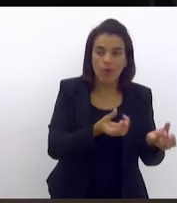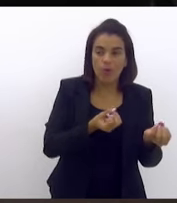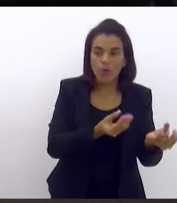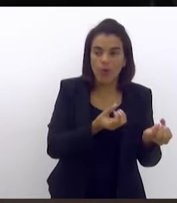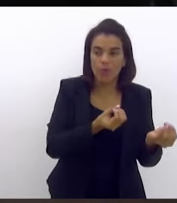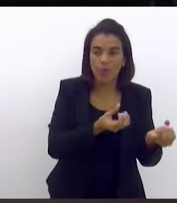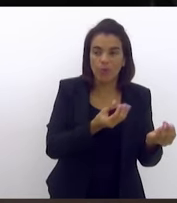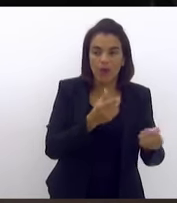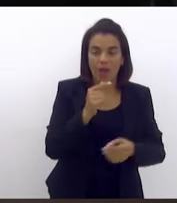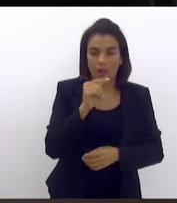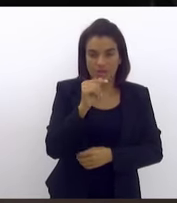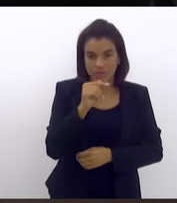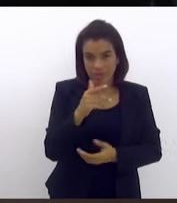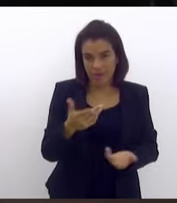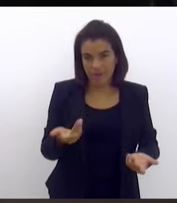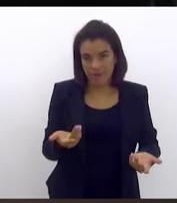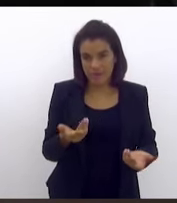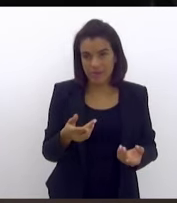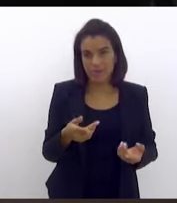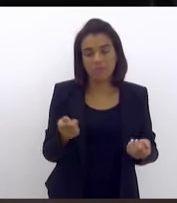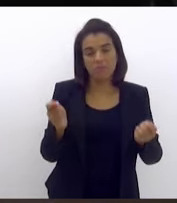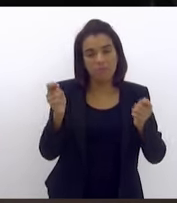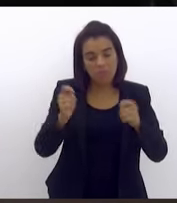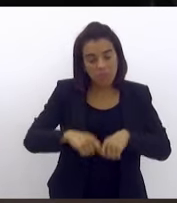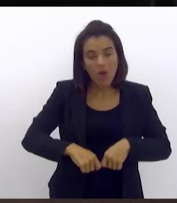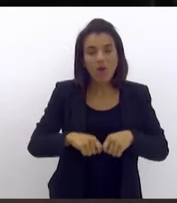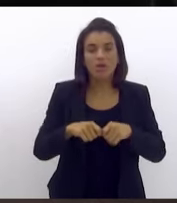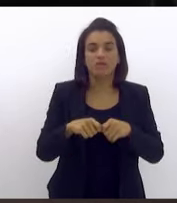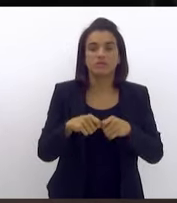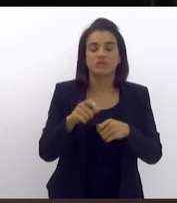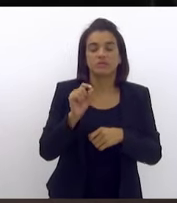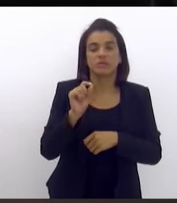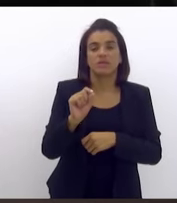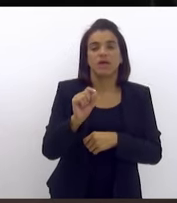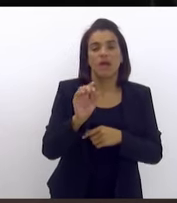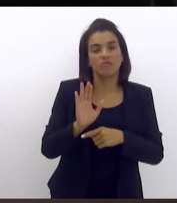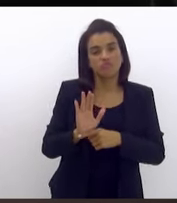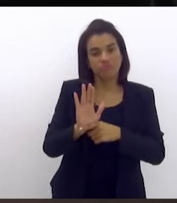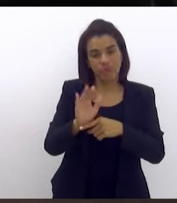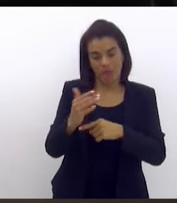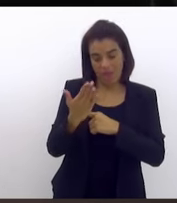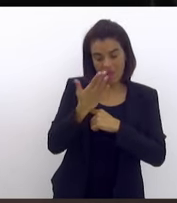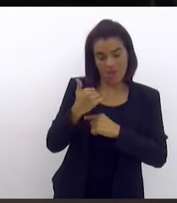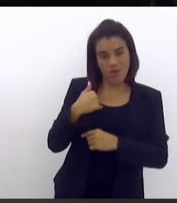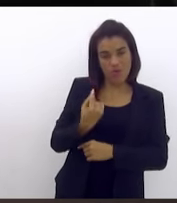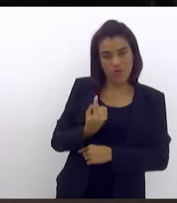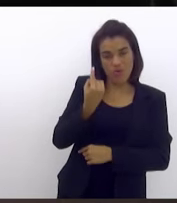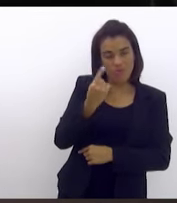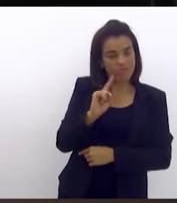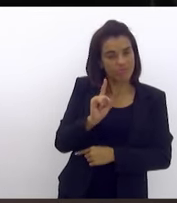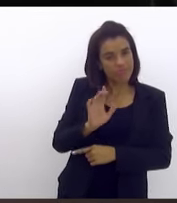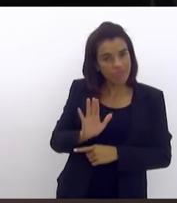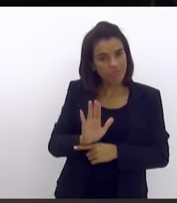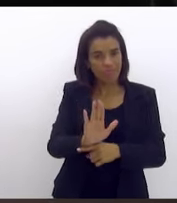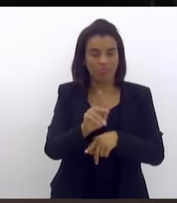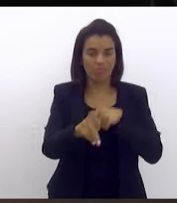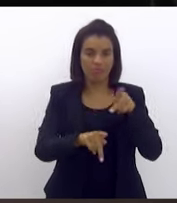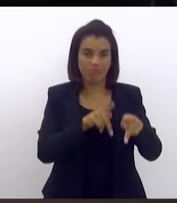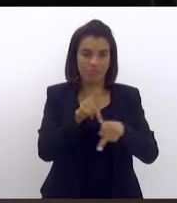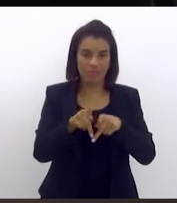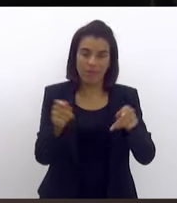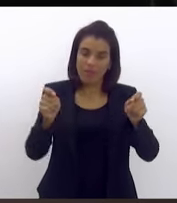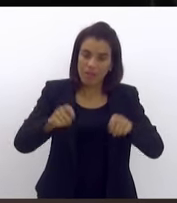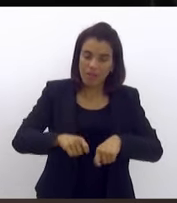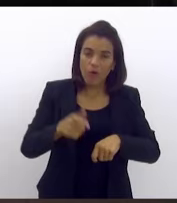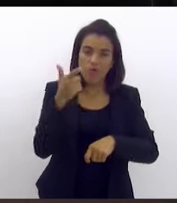toda, possa ajudar não só a deputada Lucinha, mas um conjunto da população, para que possa aprovar esse projeto da